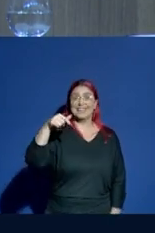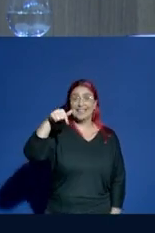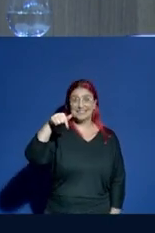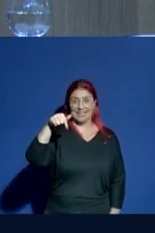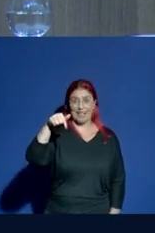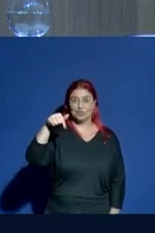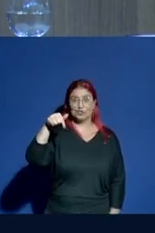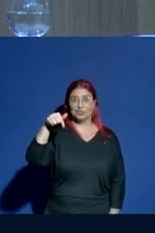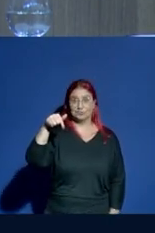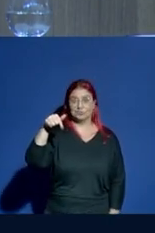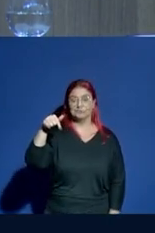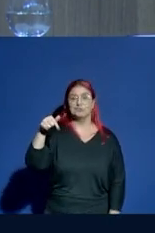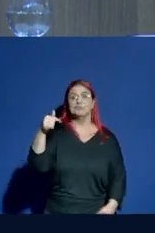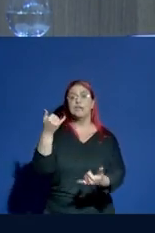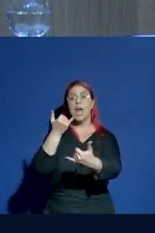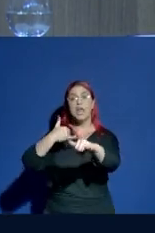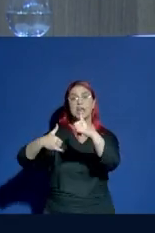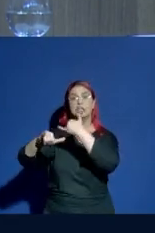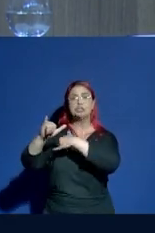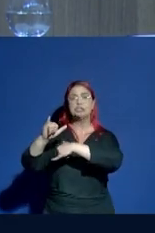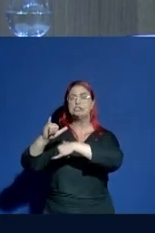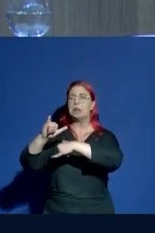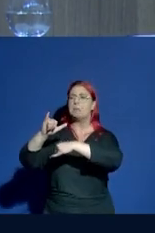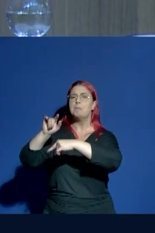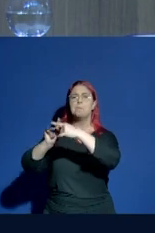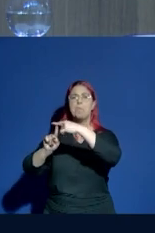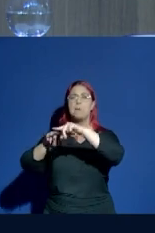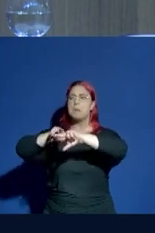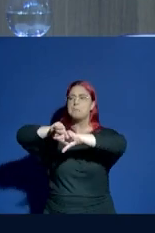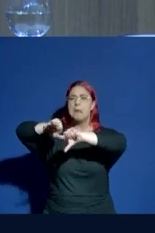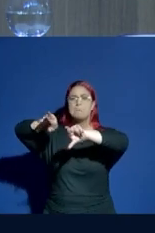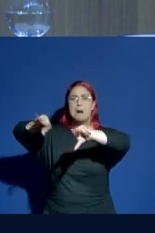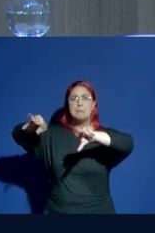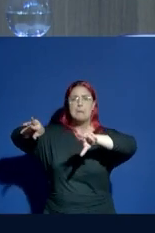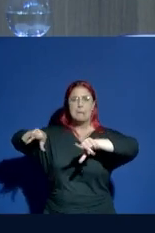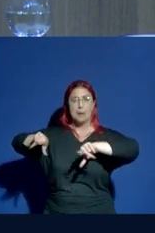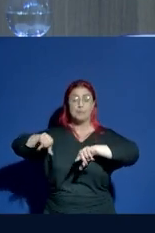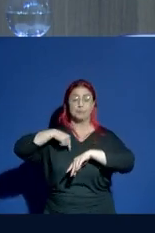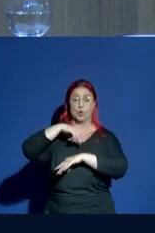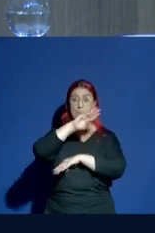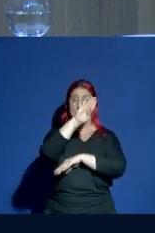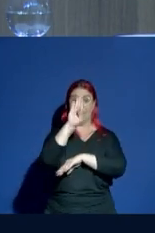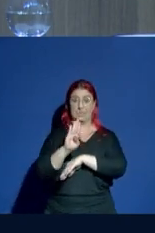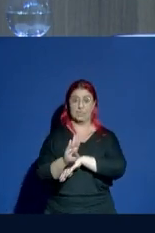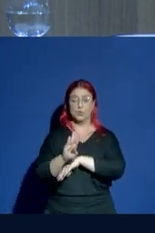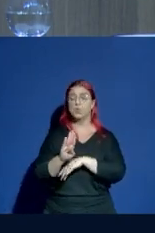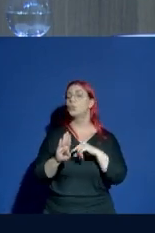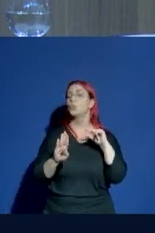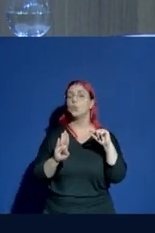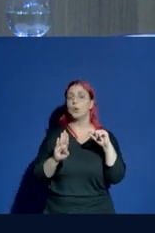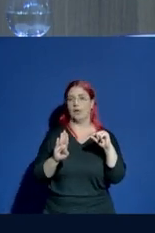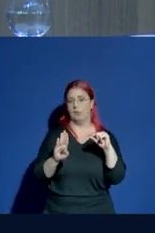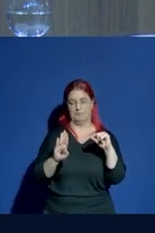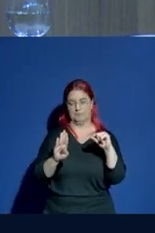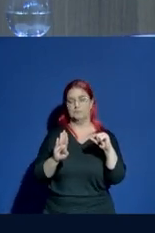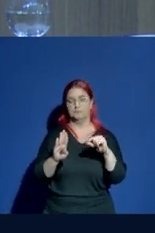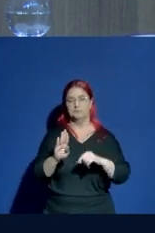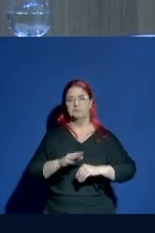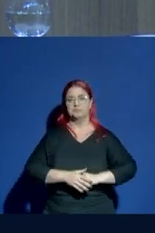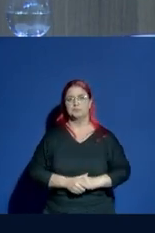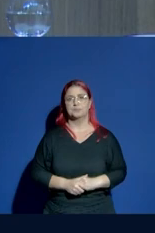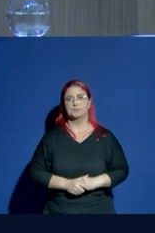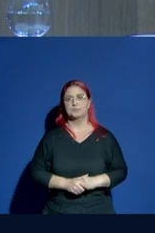ministros de energia do mundo o Brasil Sem dúvida nenhuma e não é o Alexandre o Brasil